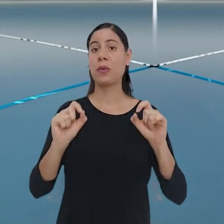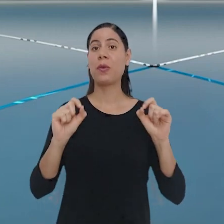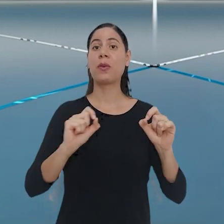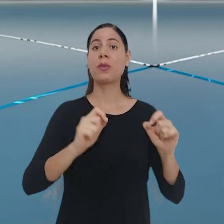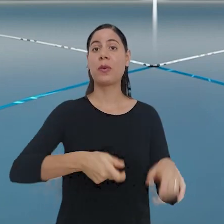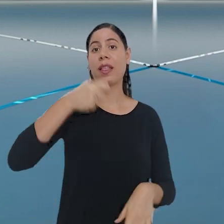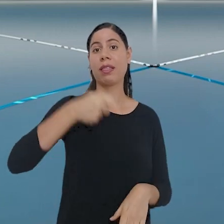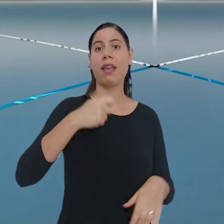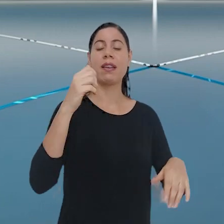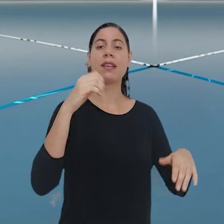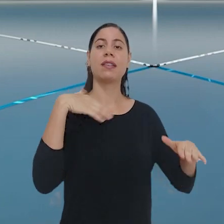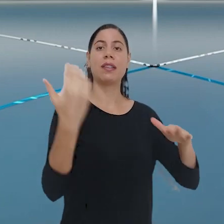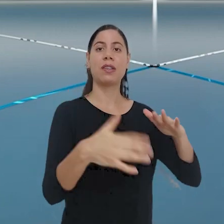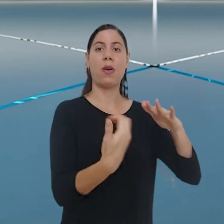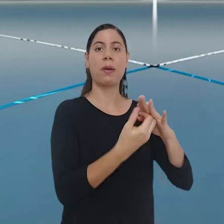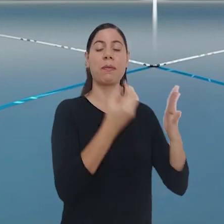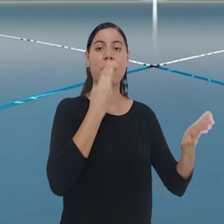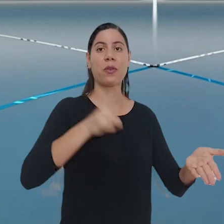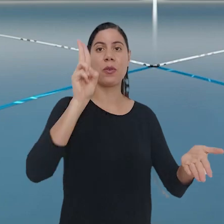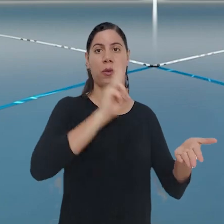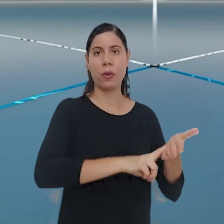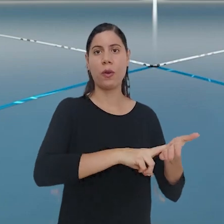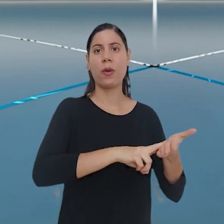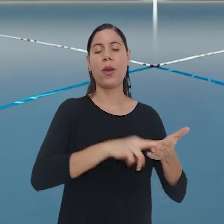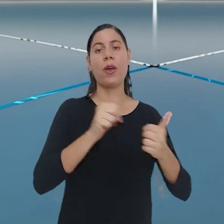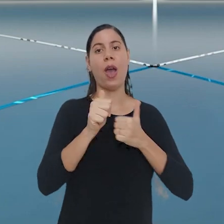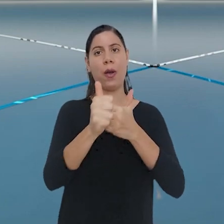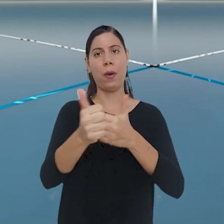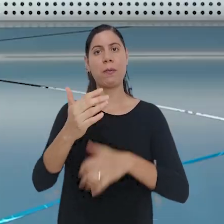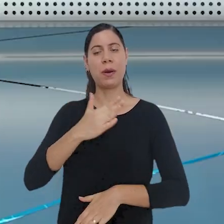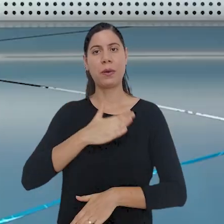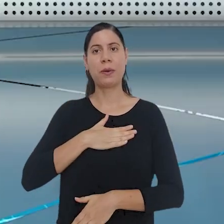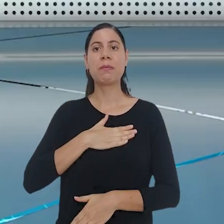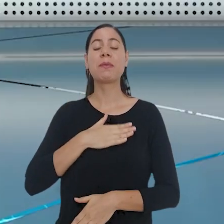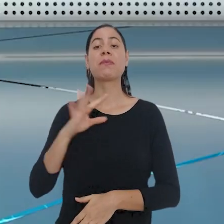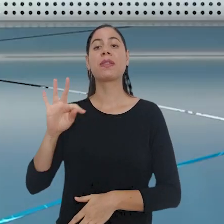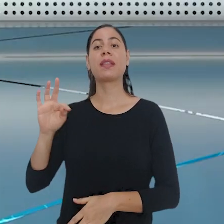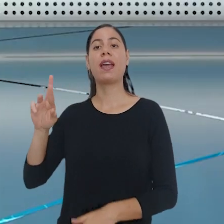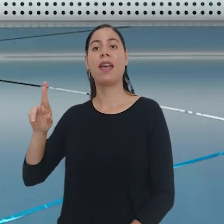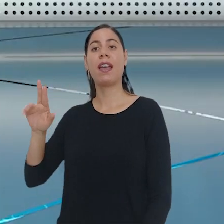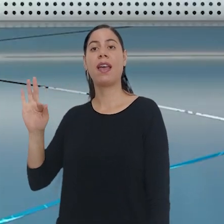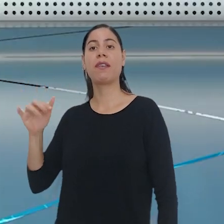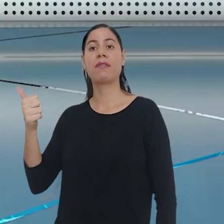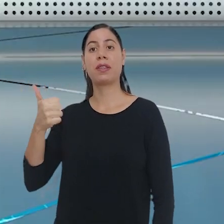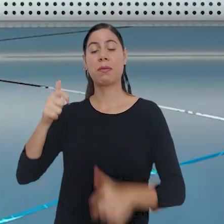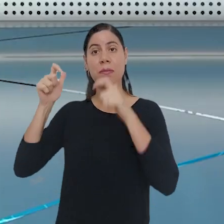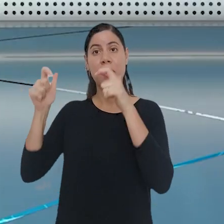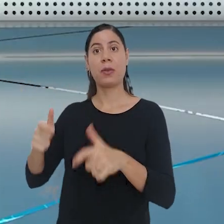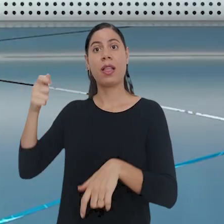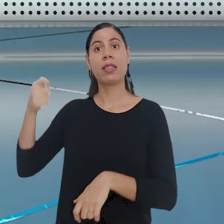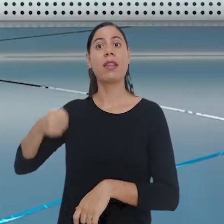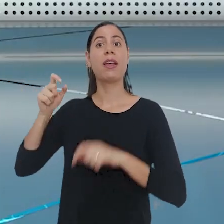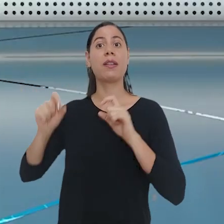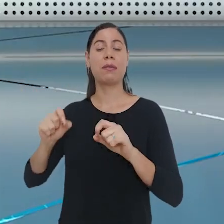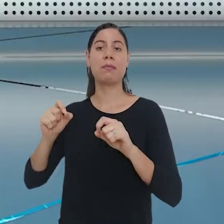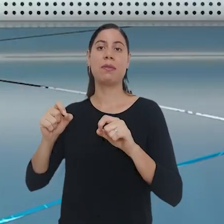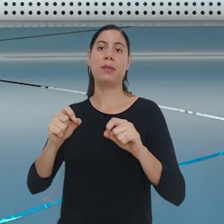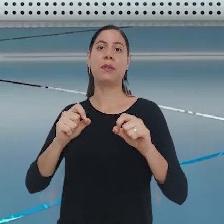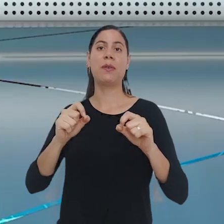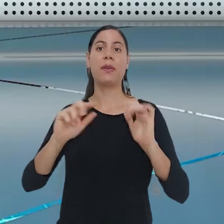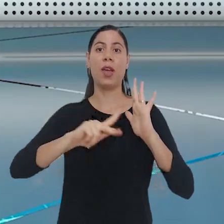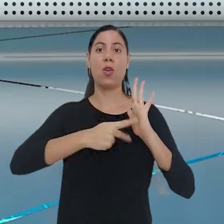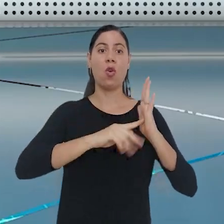são decisões que envolvem os Correios. Confira comigo. TRF da Primeira Região determina que em